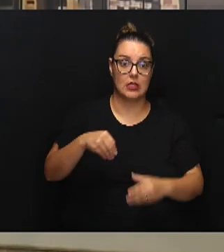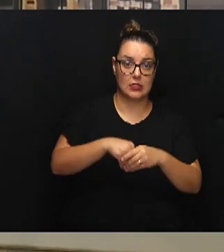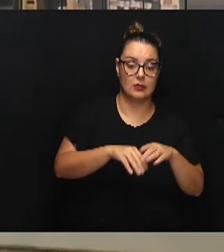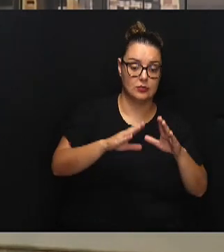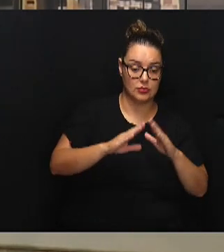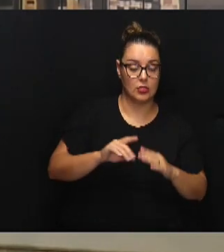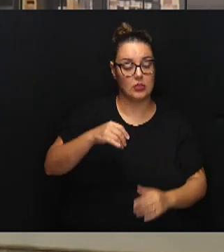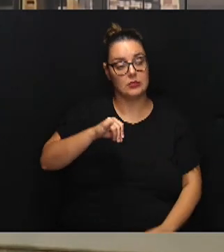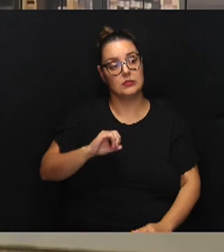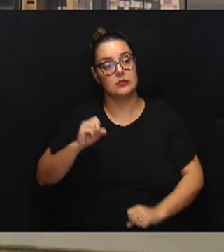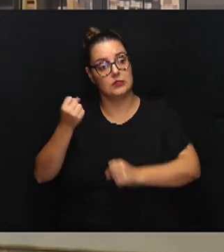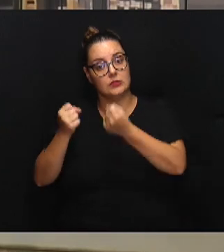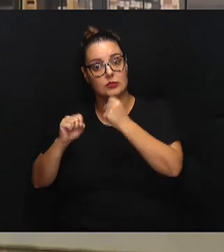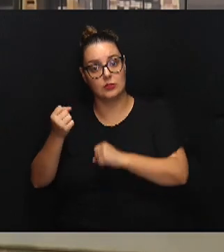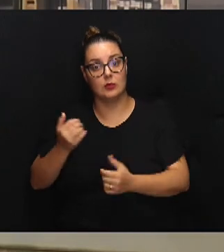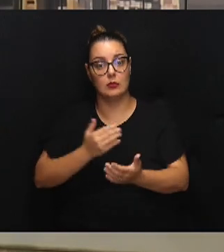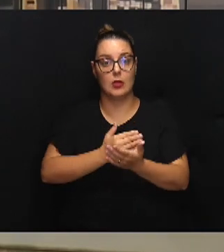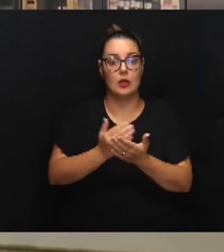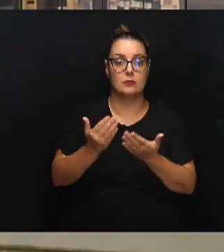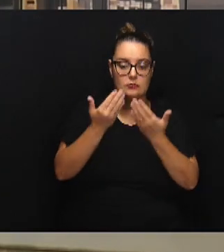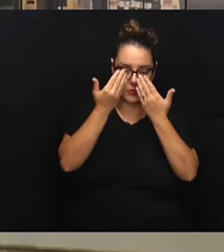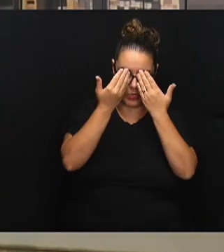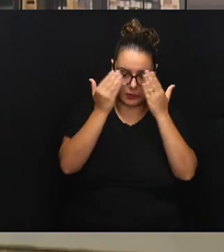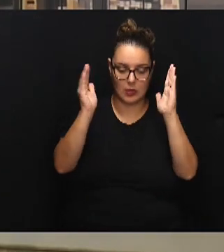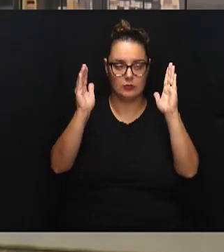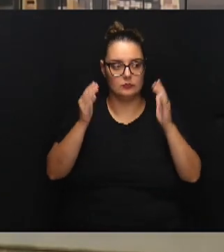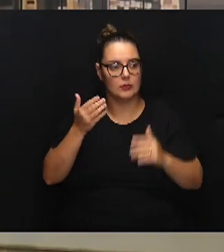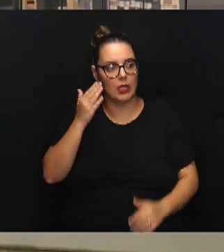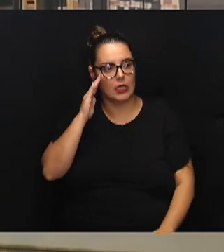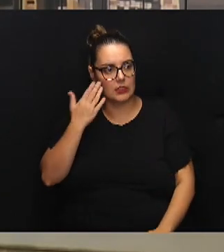é industrial, para a gente começar a abrir esse campo.